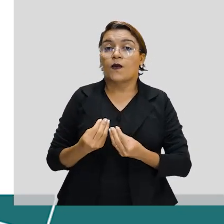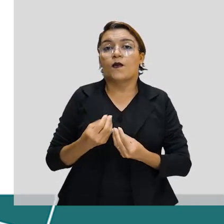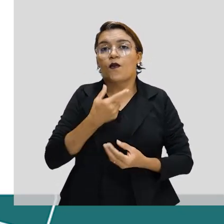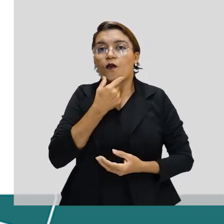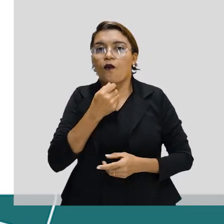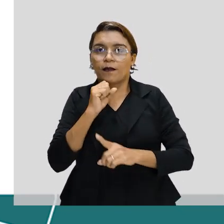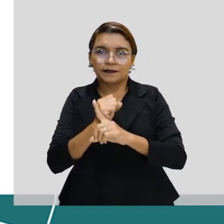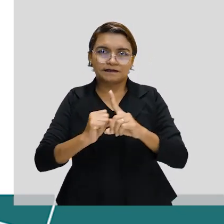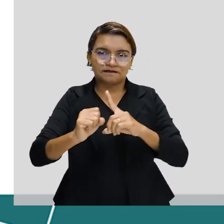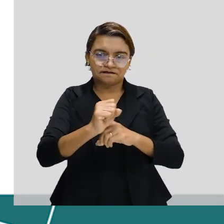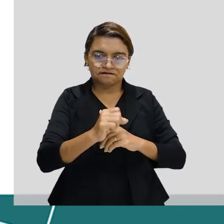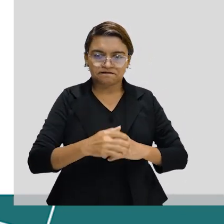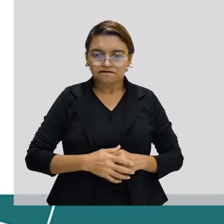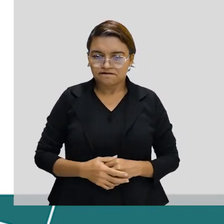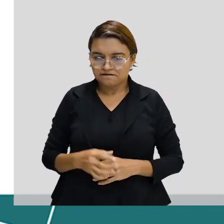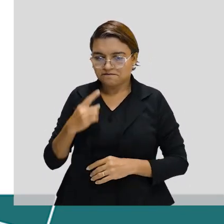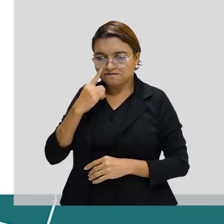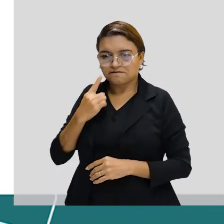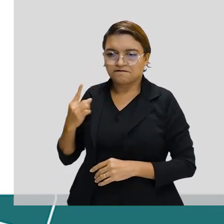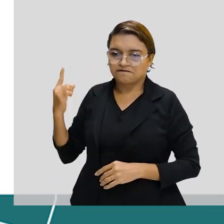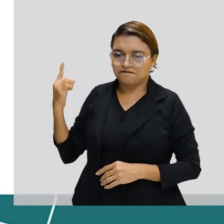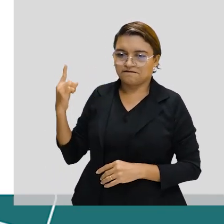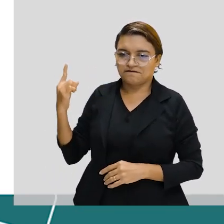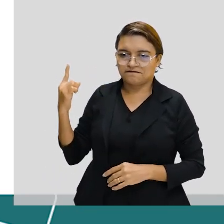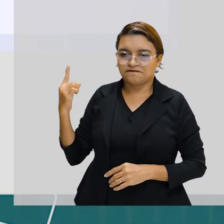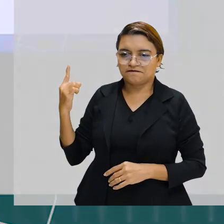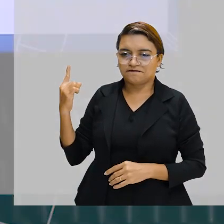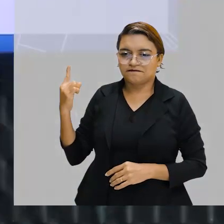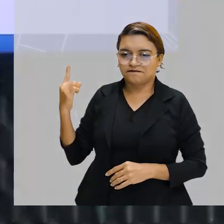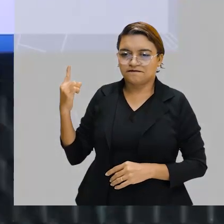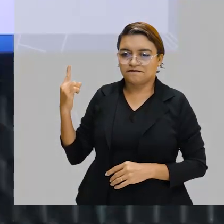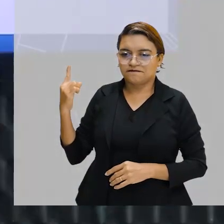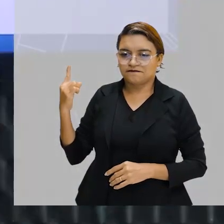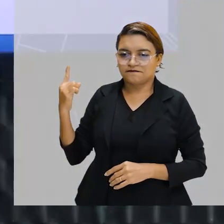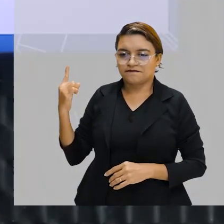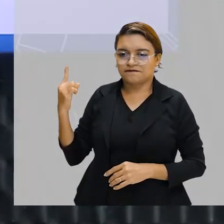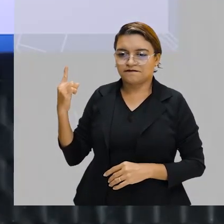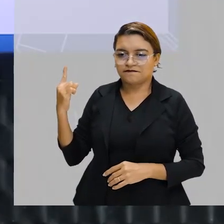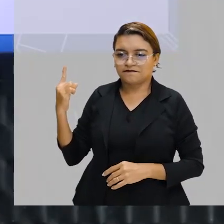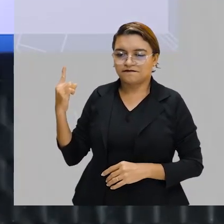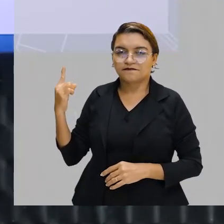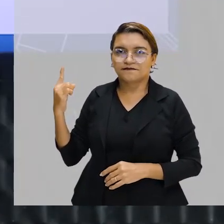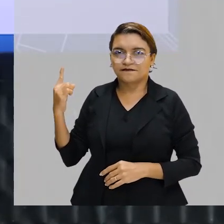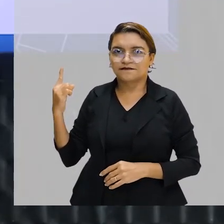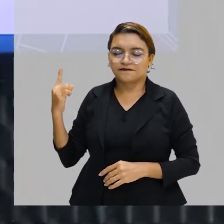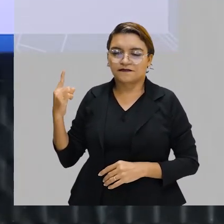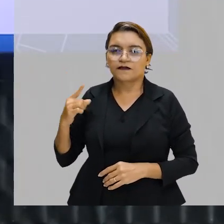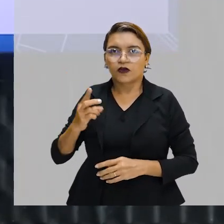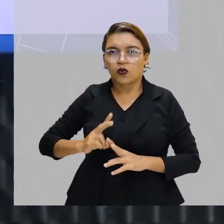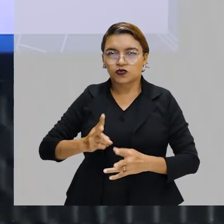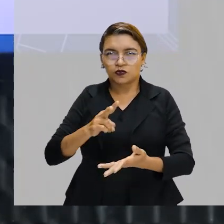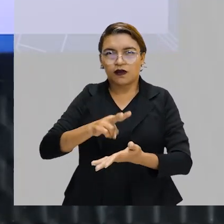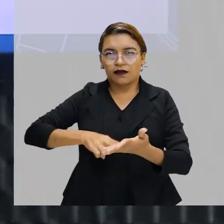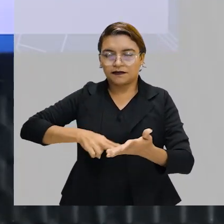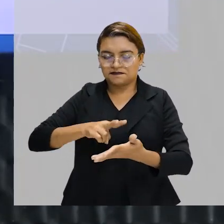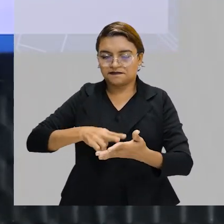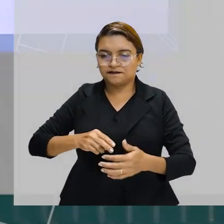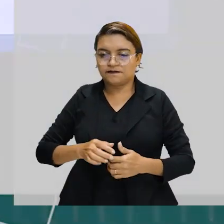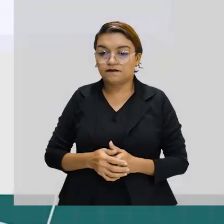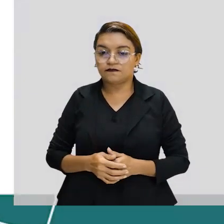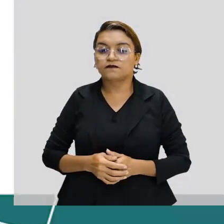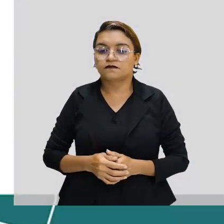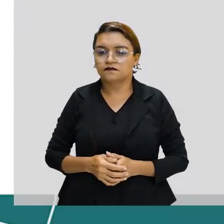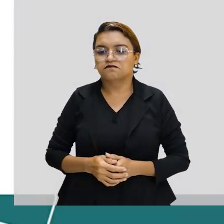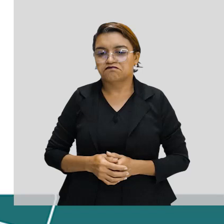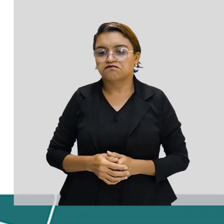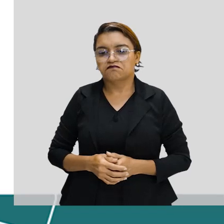sociedade. Mulher gordaça filó, de ouro por todos os poros, burra como uma porta, paciência. Ele é bem